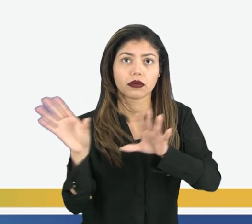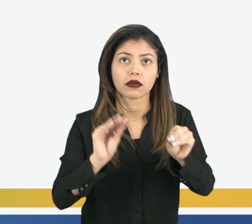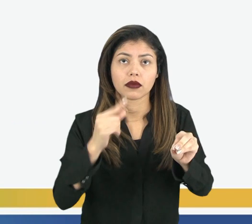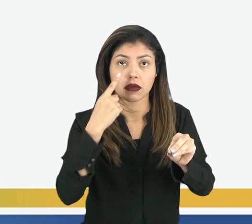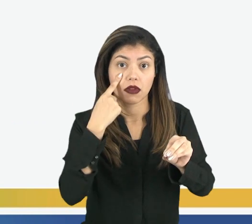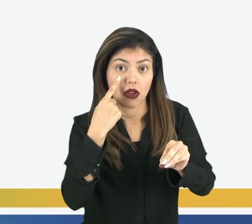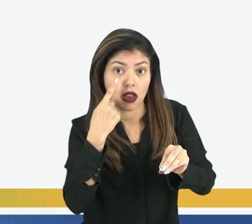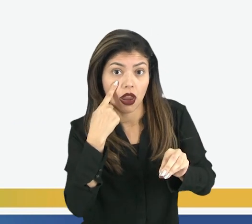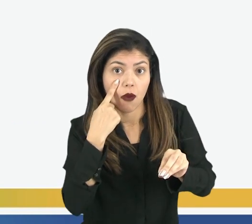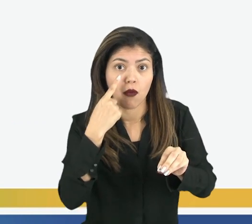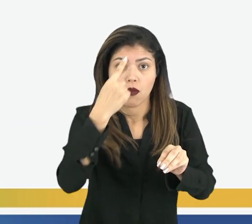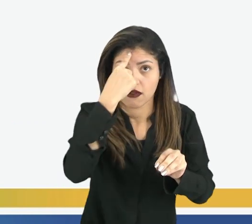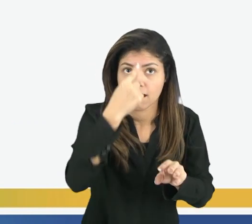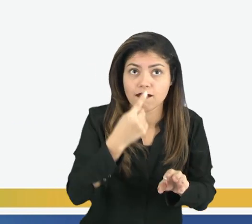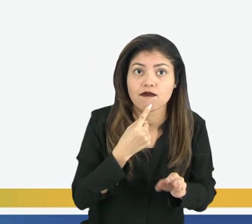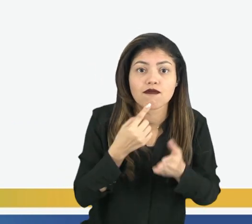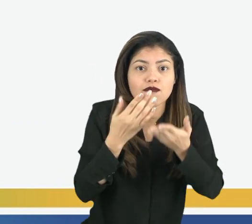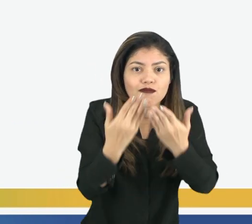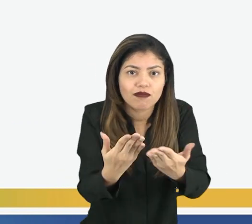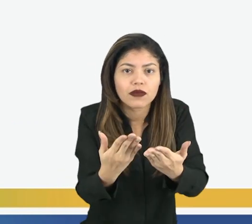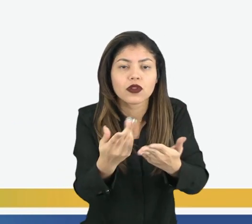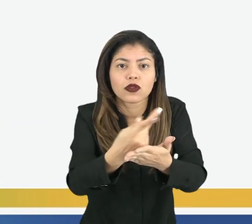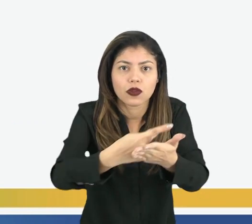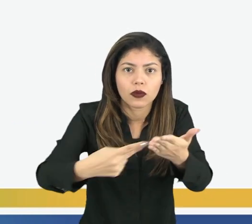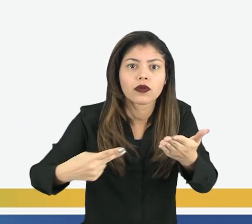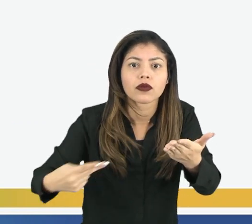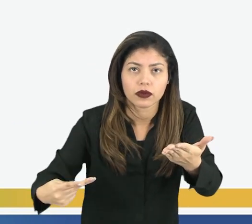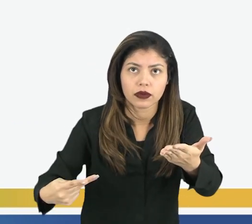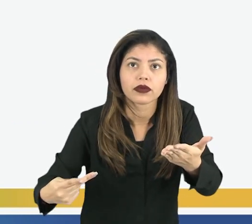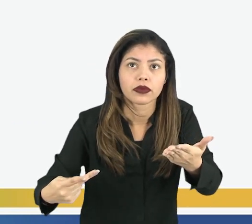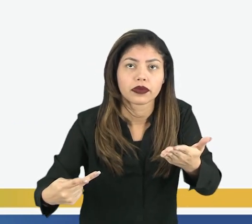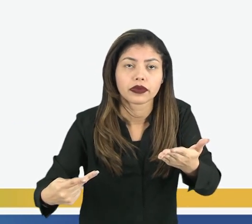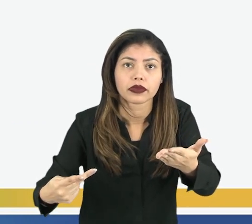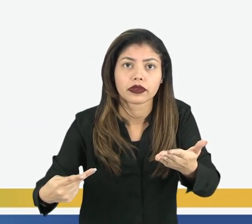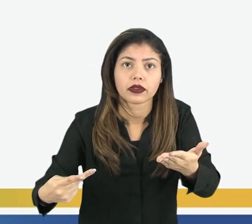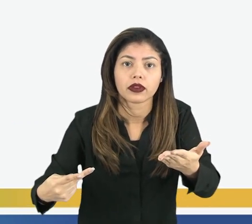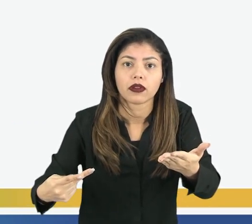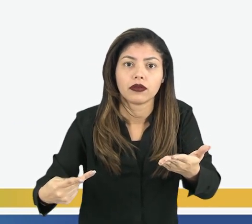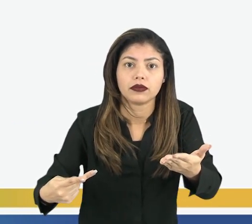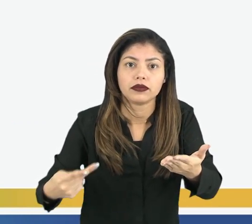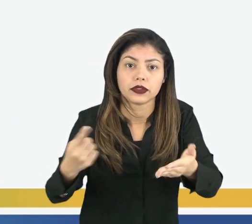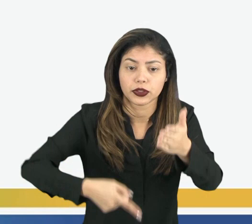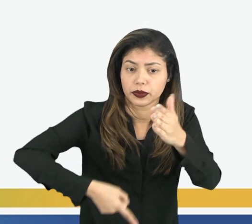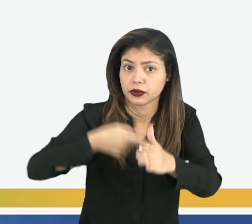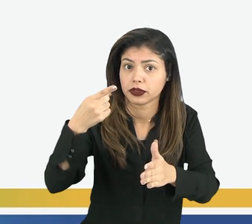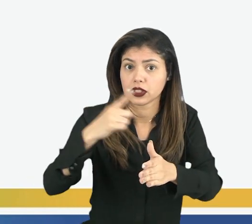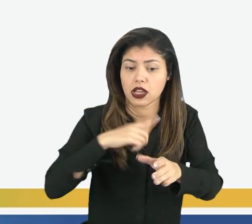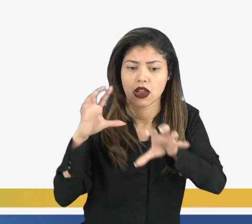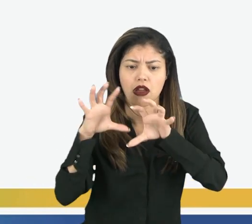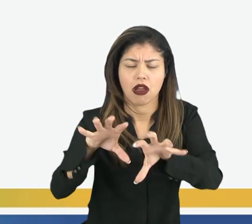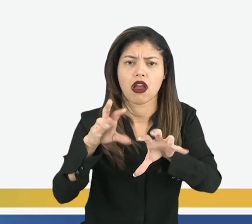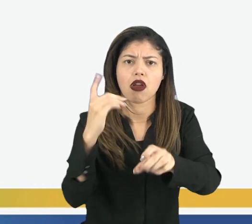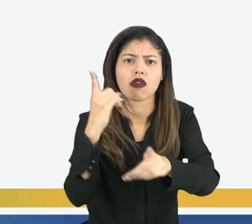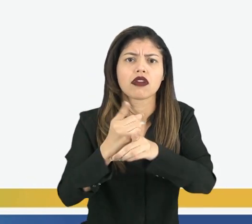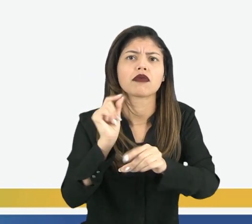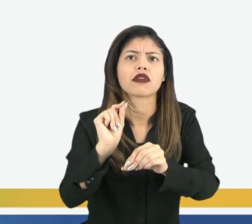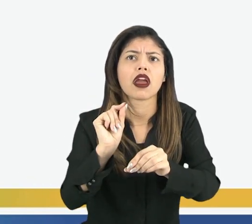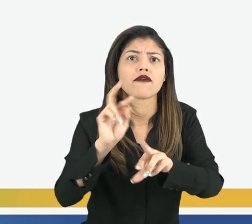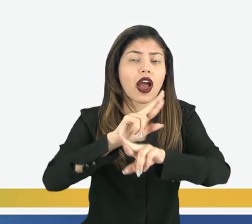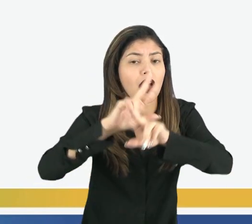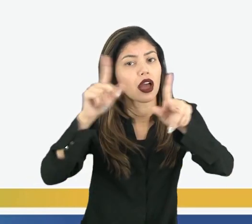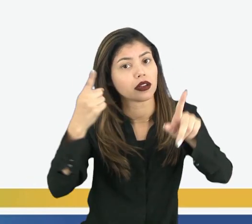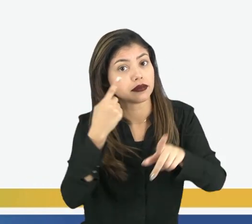nós olhamos para este poema do Augusto de Campos, de primeira nós identificamos vários